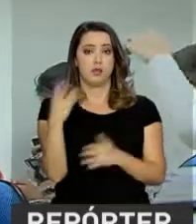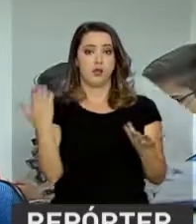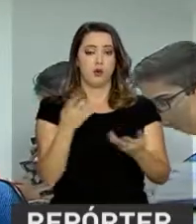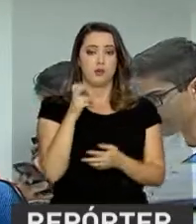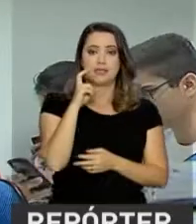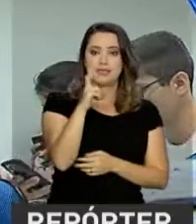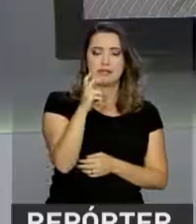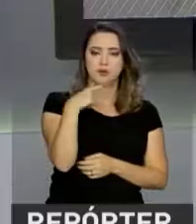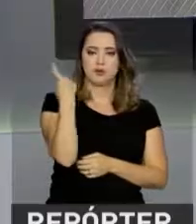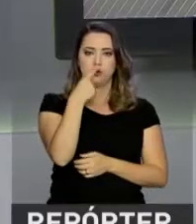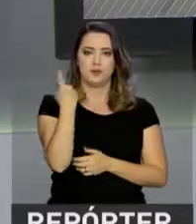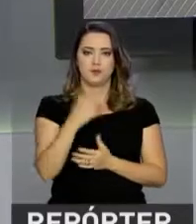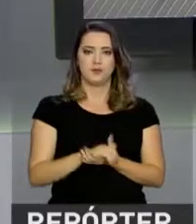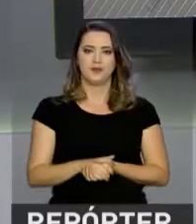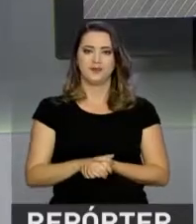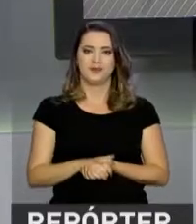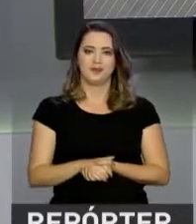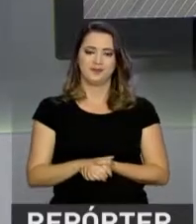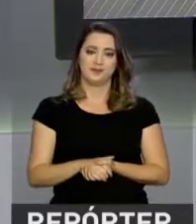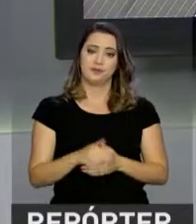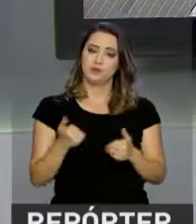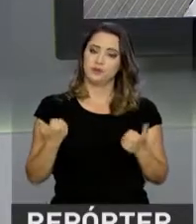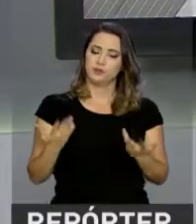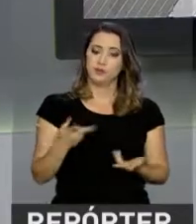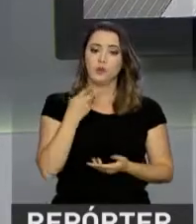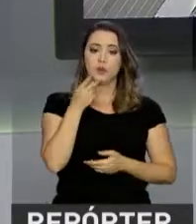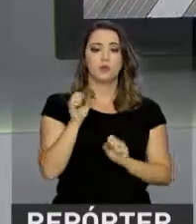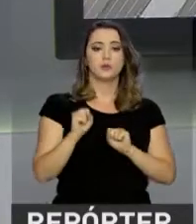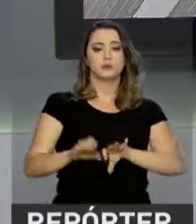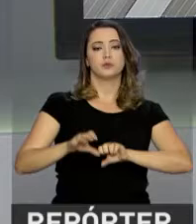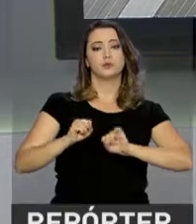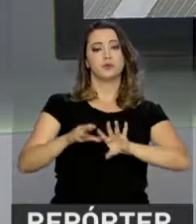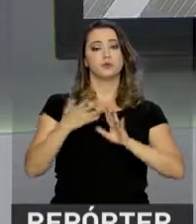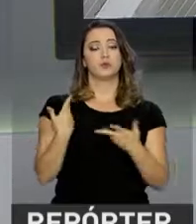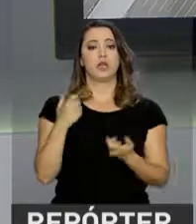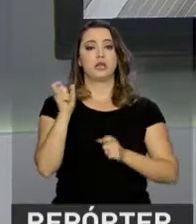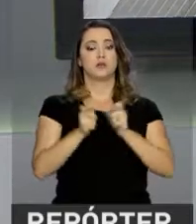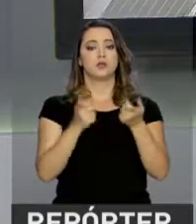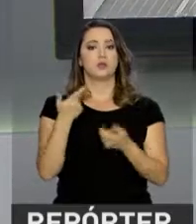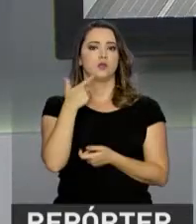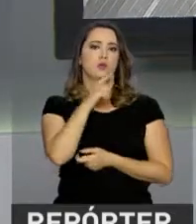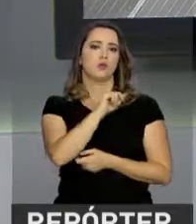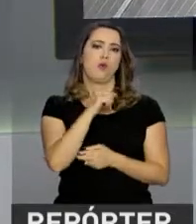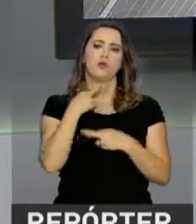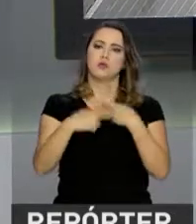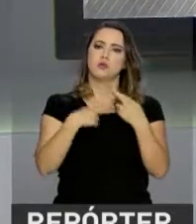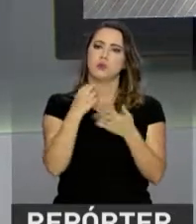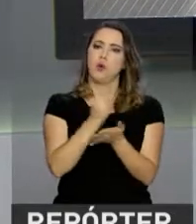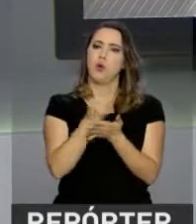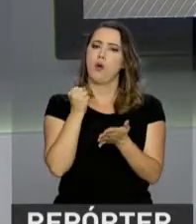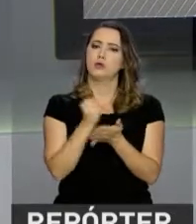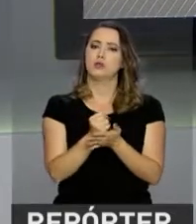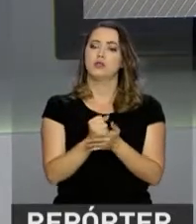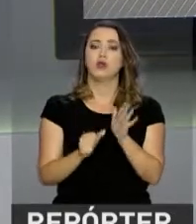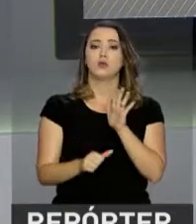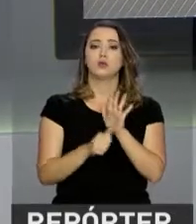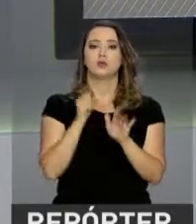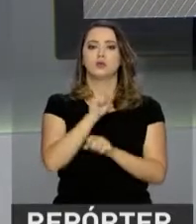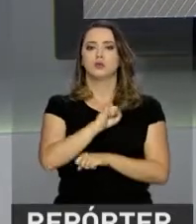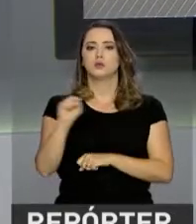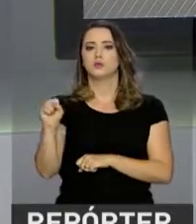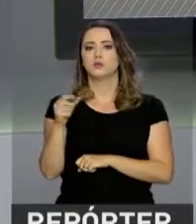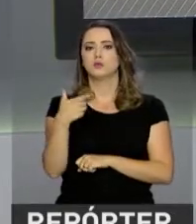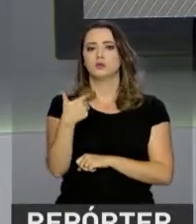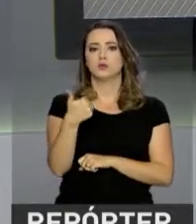5 horas. Tratando ainda de educação, os estudantes que não conseguiram renovar o contrato do primeiro semestre